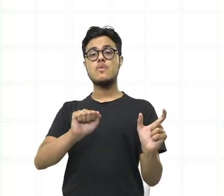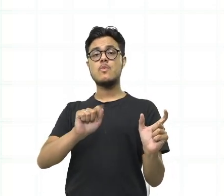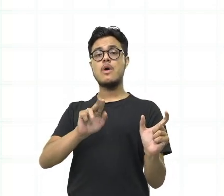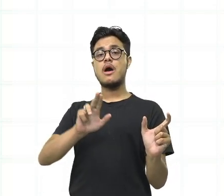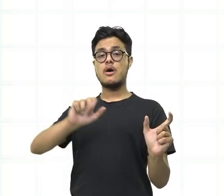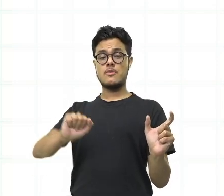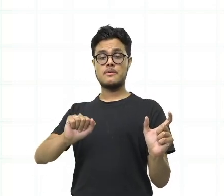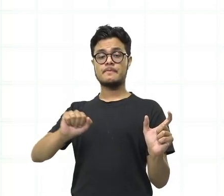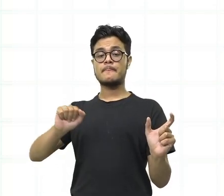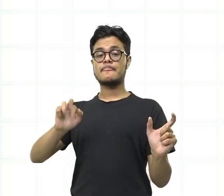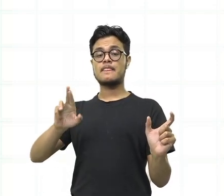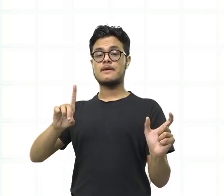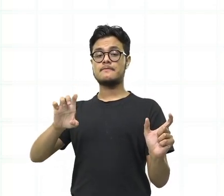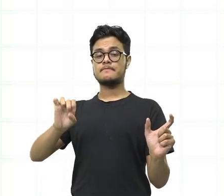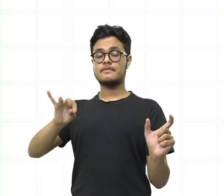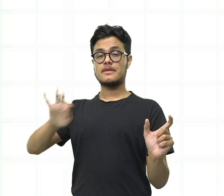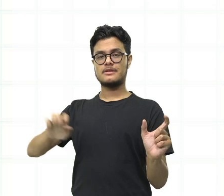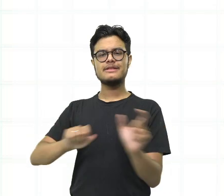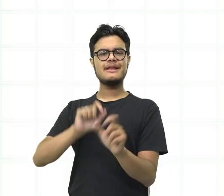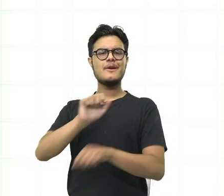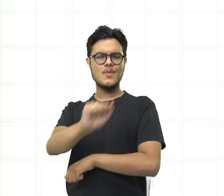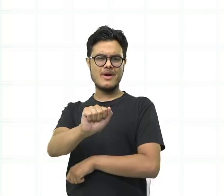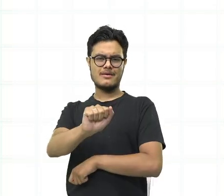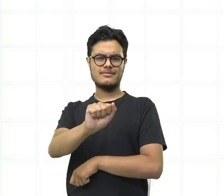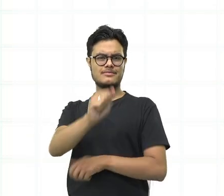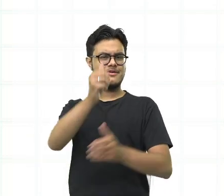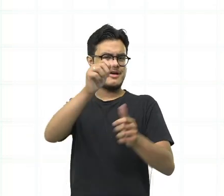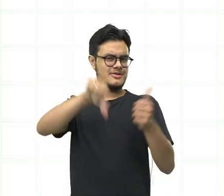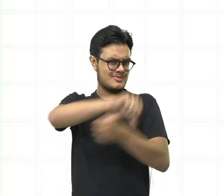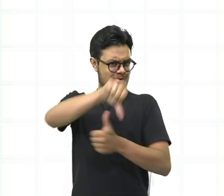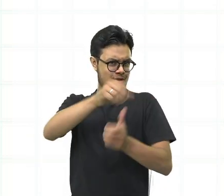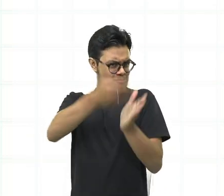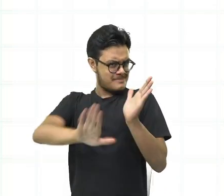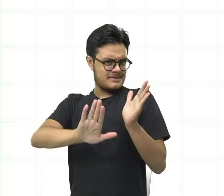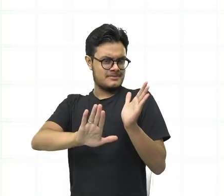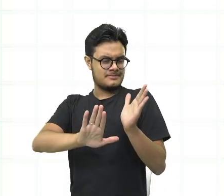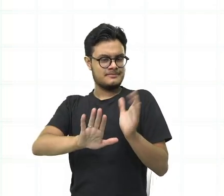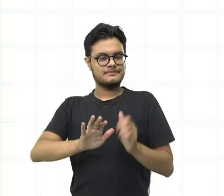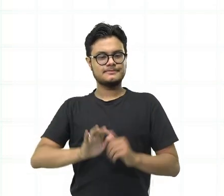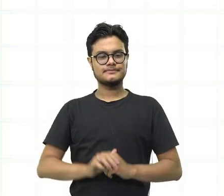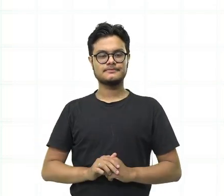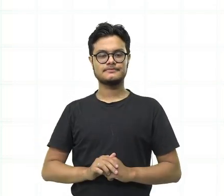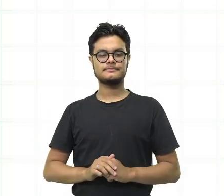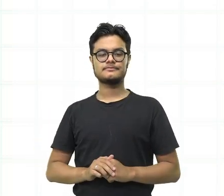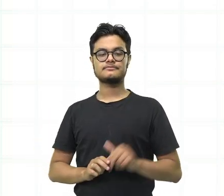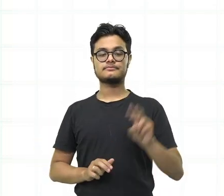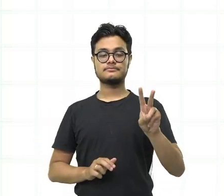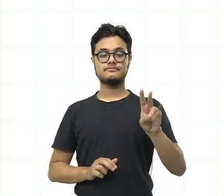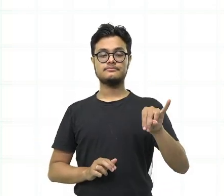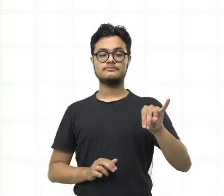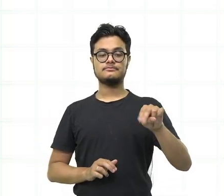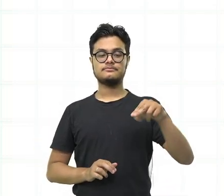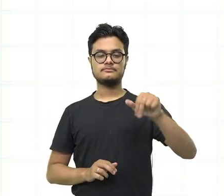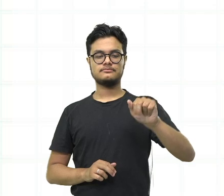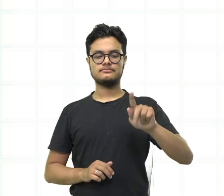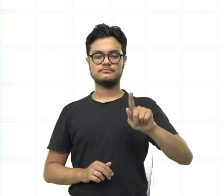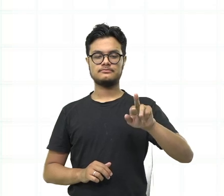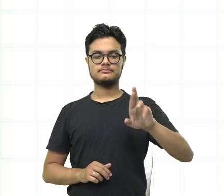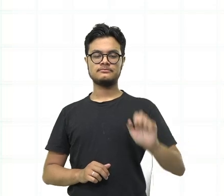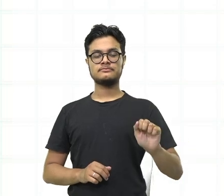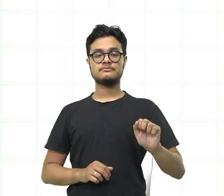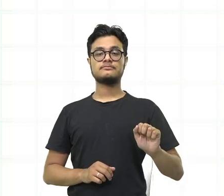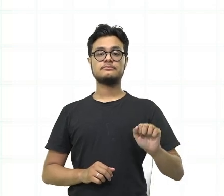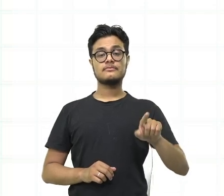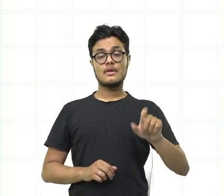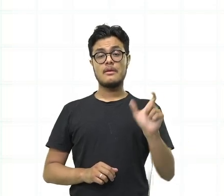tirar um. Então, vamos botar aqui, vamos dizer que a gente tirou daqui. E aí, formou aguardente. Vinagre. Vinagre nada mais é